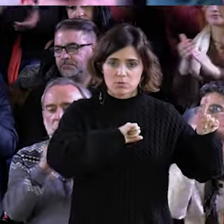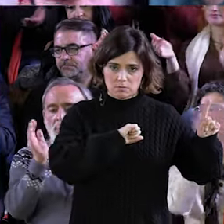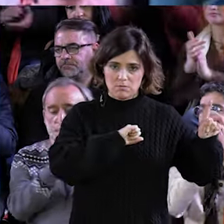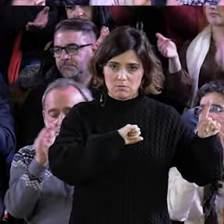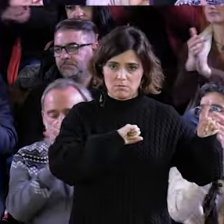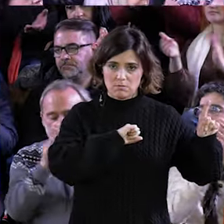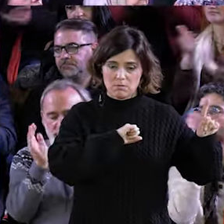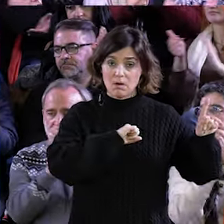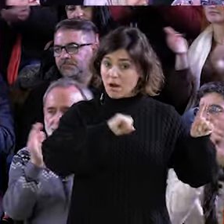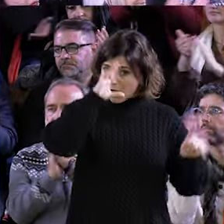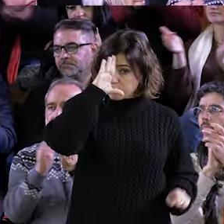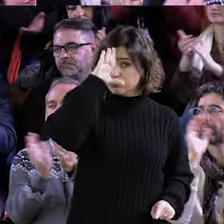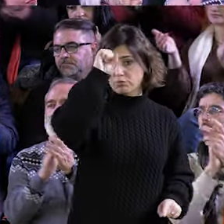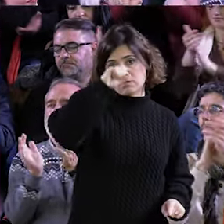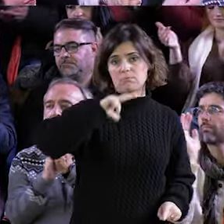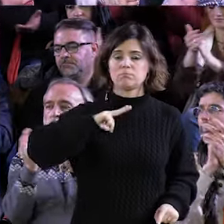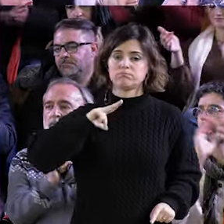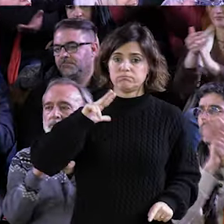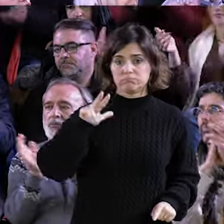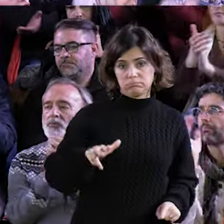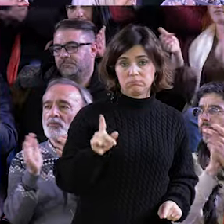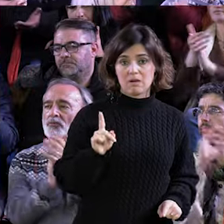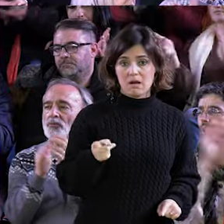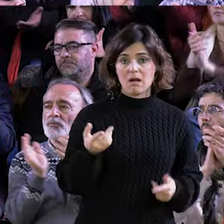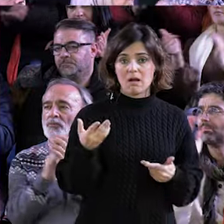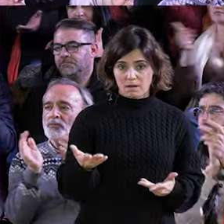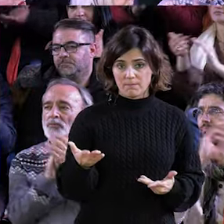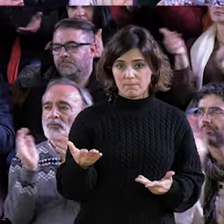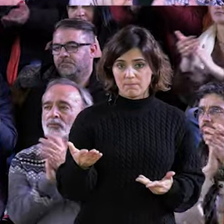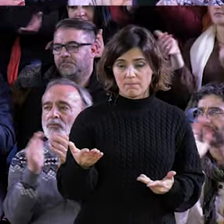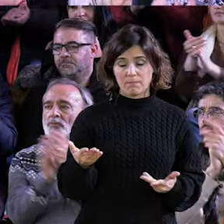do Estado português. E